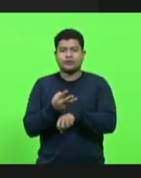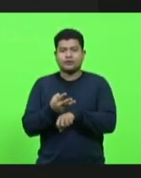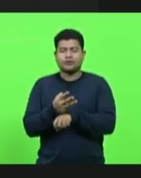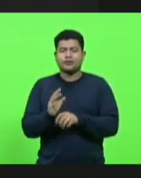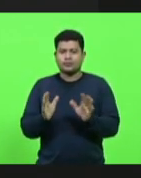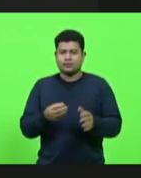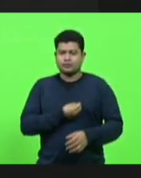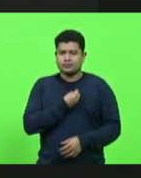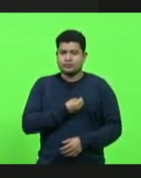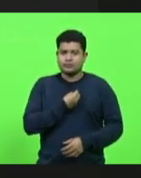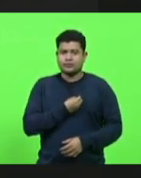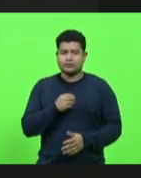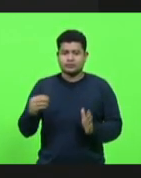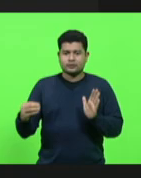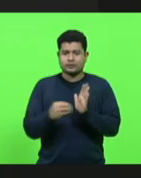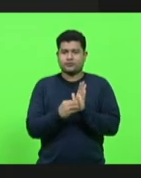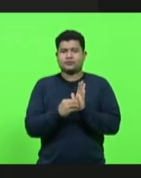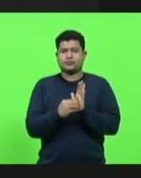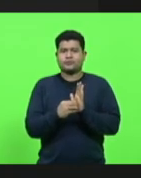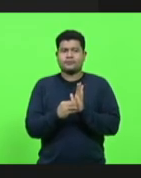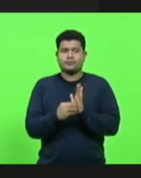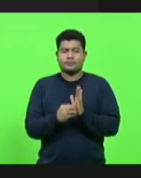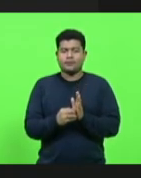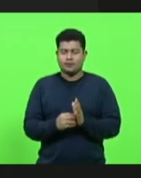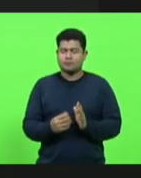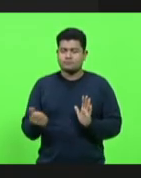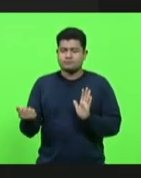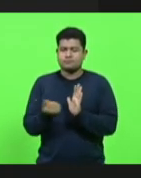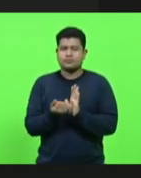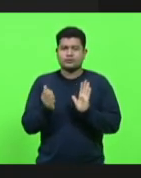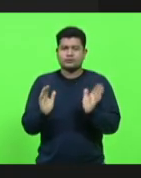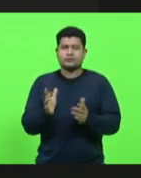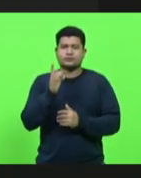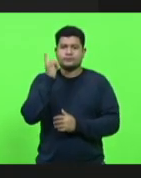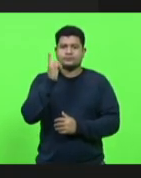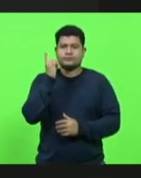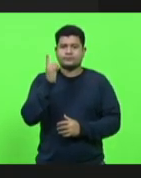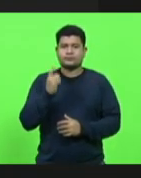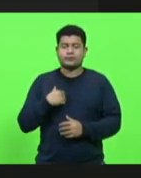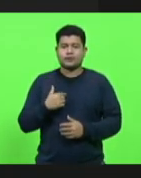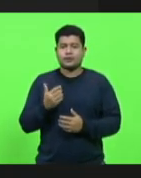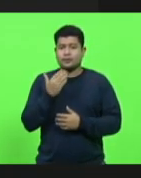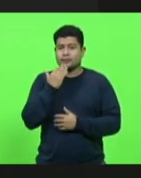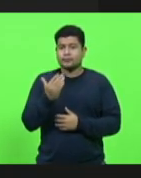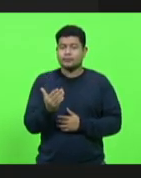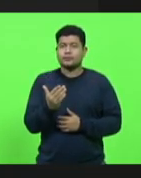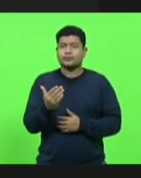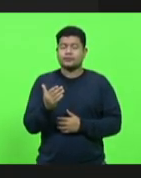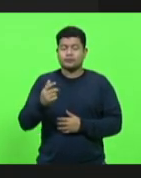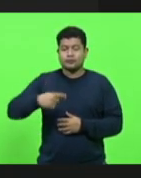também. Está registrado, meu deputado. Eu pediria que a gente